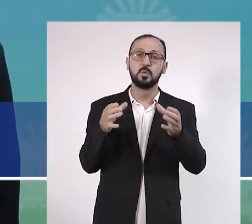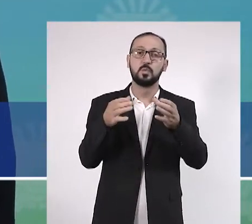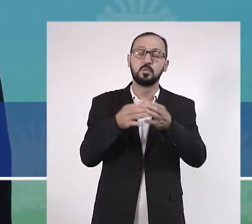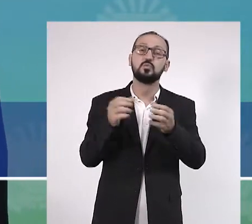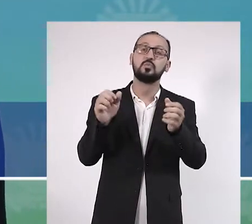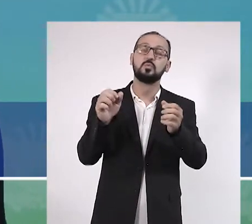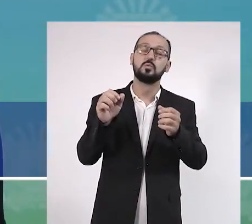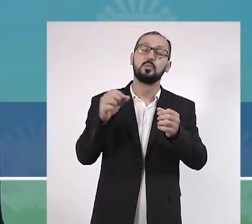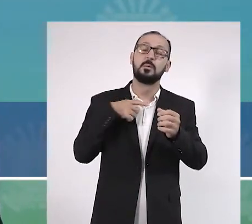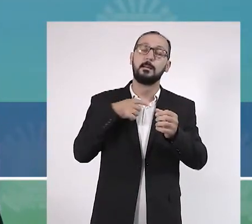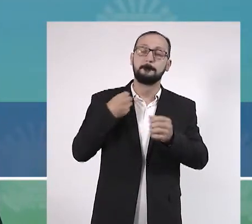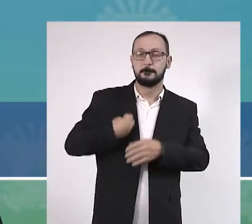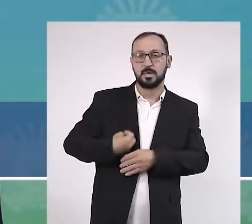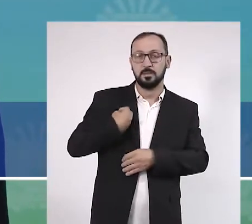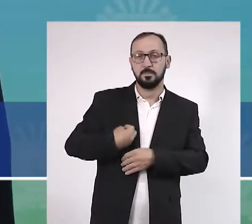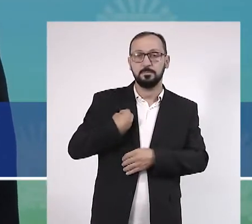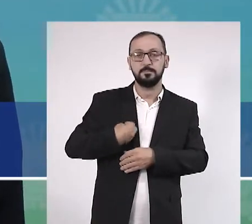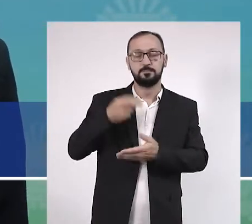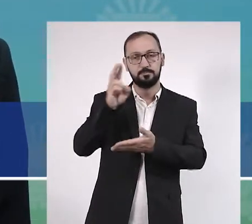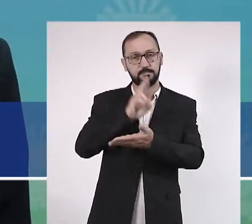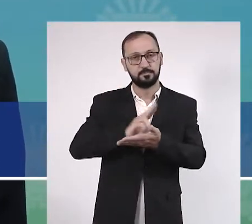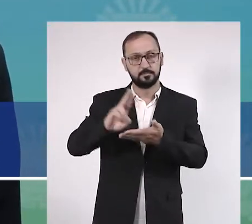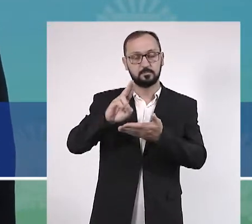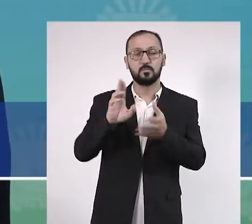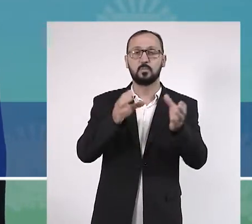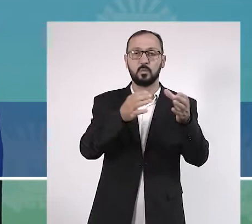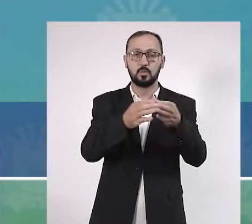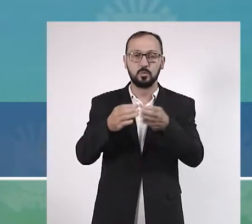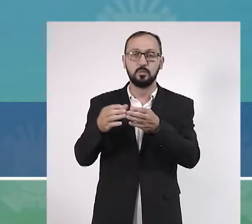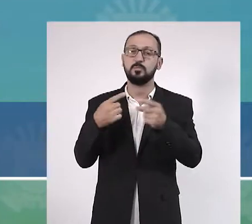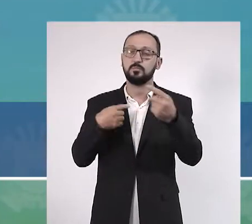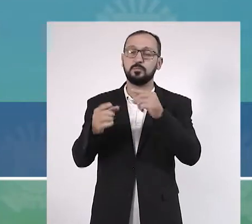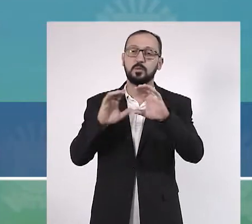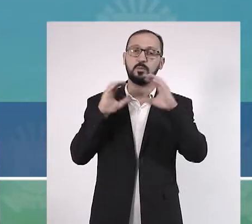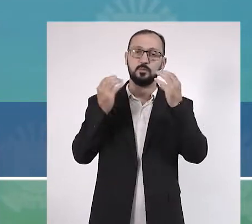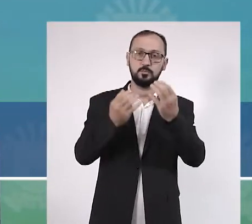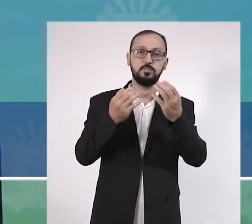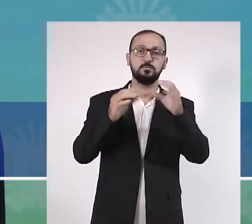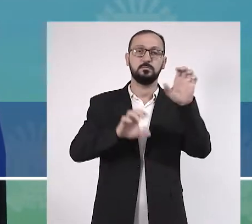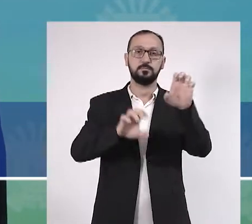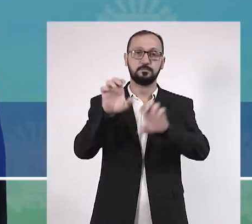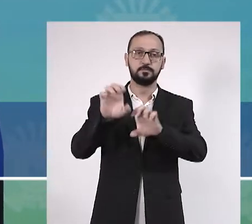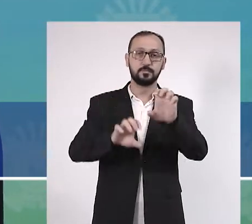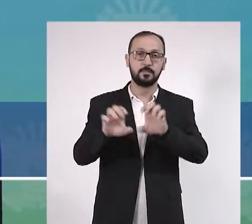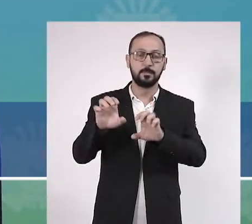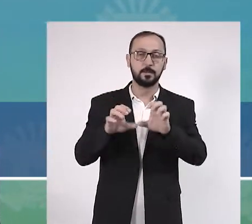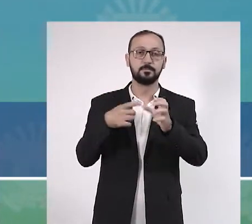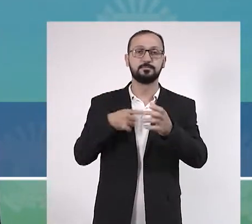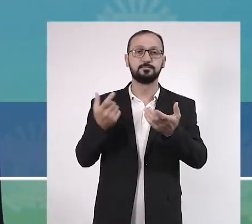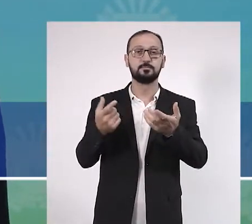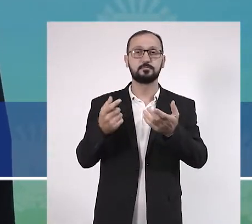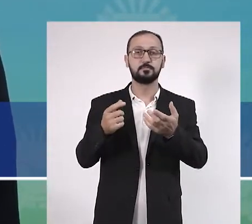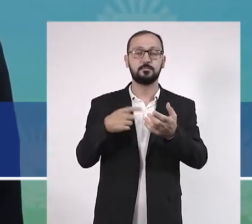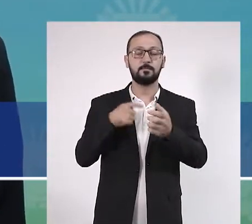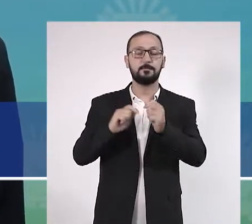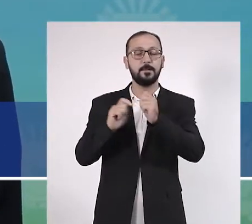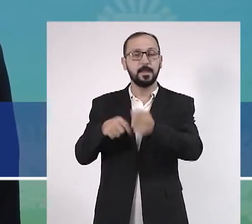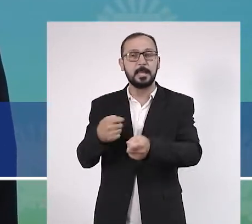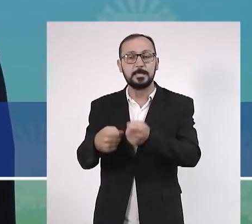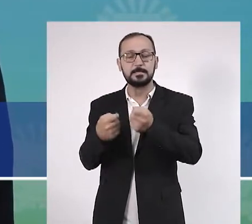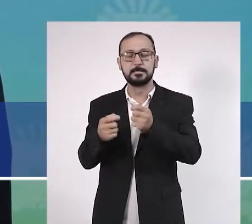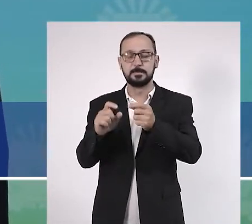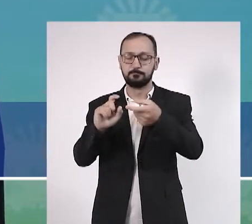com as universidades, vamos fazer uma grande conferência com os setores, enfim, com os empresários, com os donos de casa de isca, com a